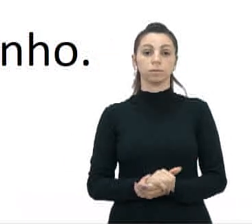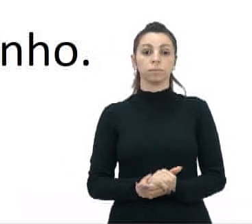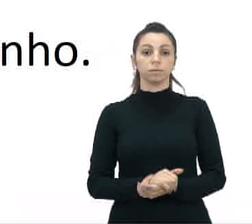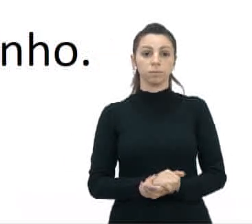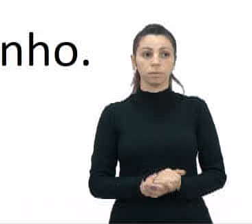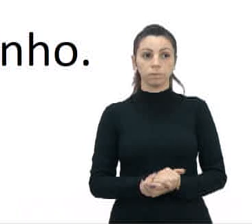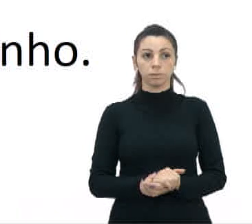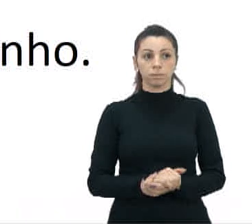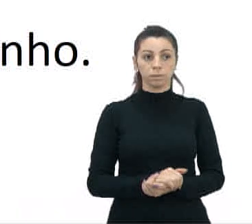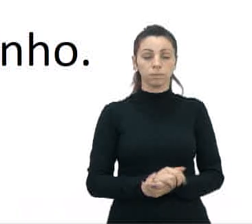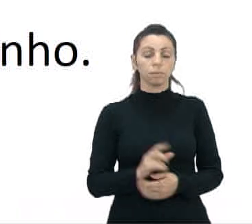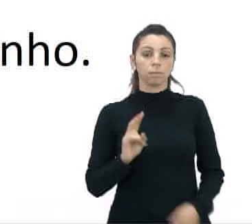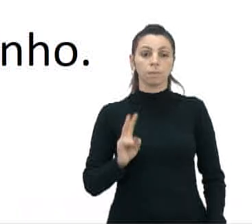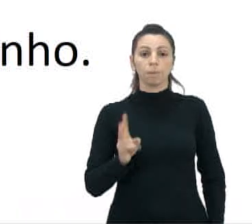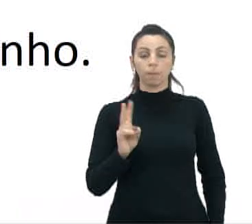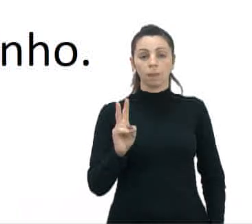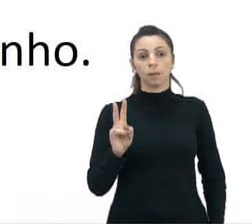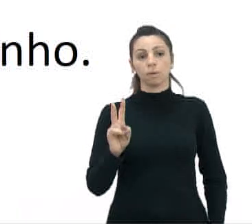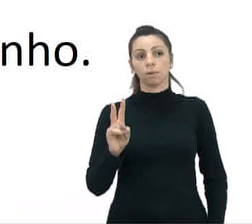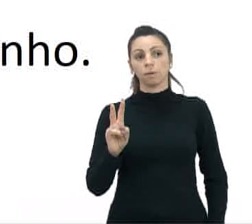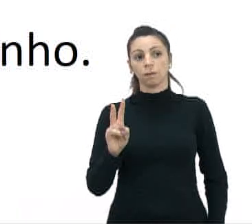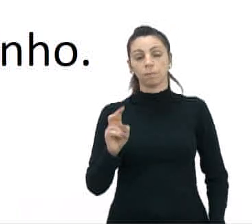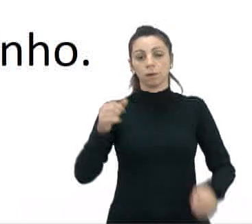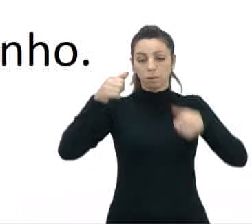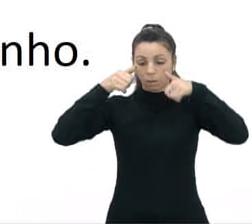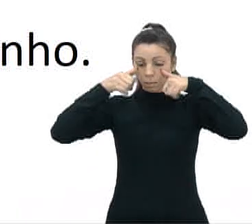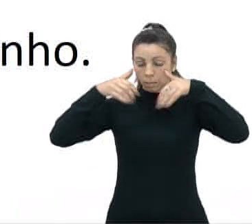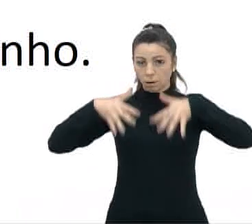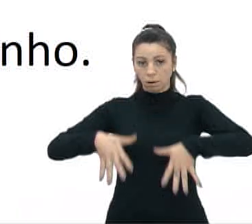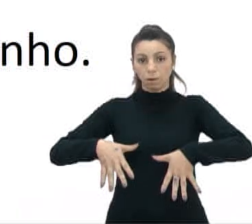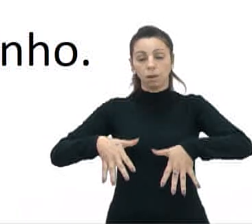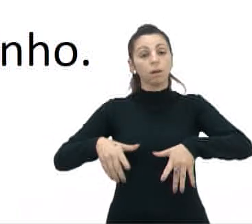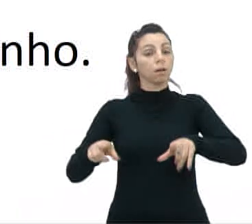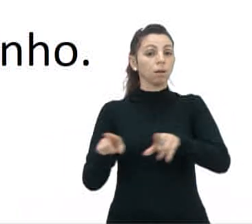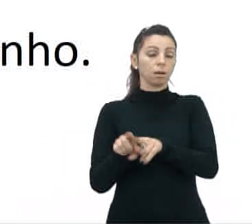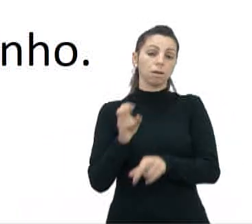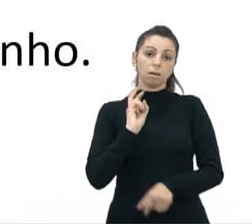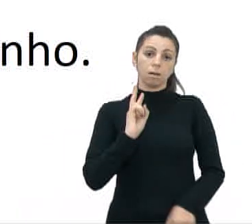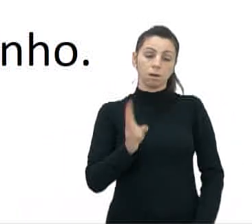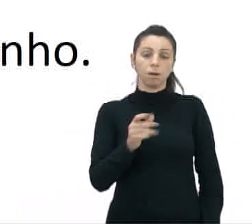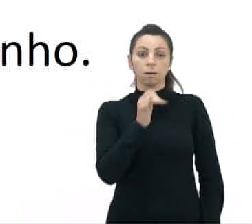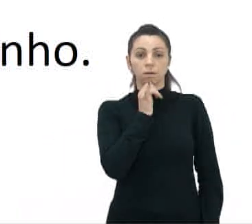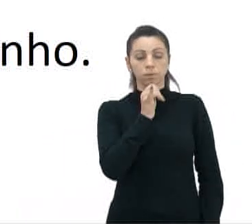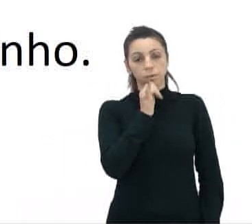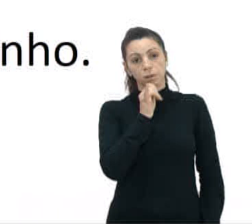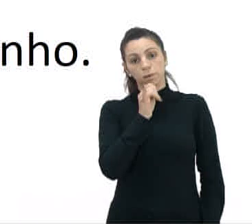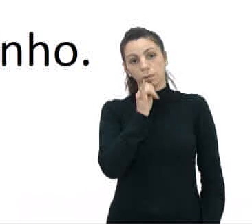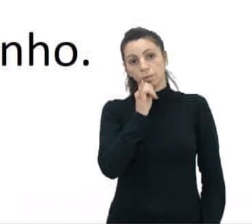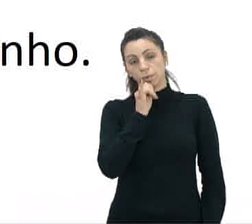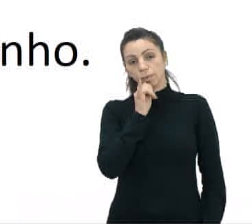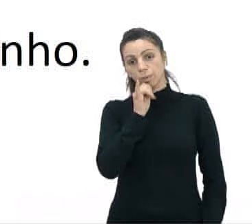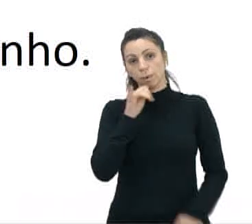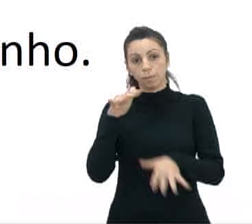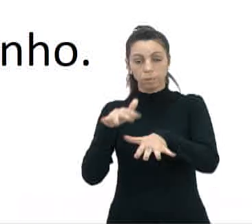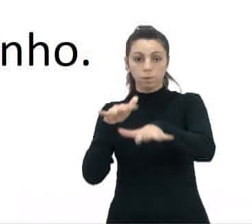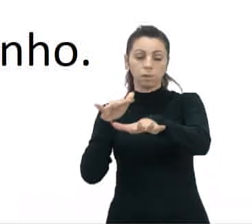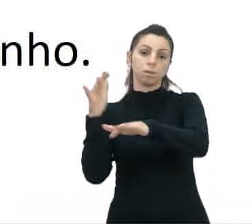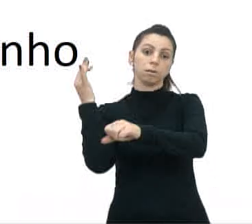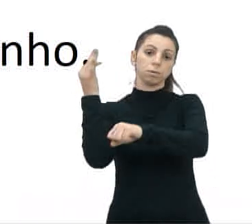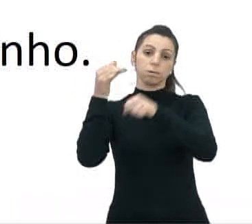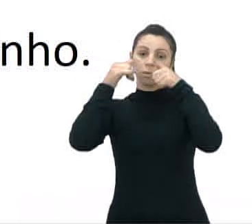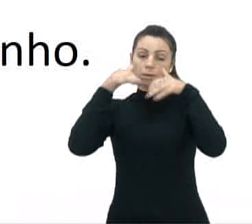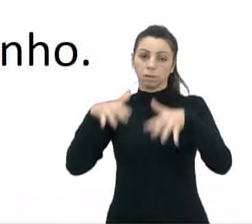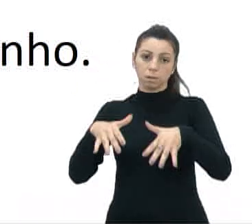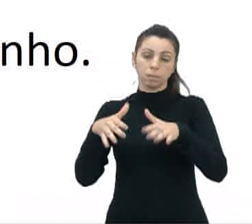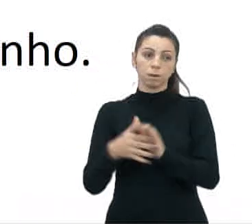sujeito. Então, sempre um quadro dramático, ainda é o trânsito no feriado, predicativo do sujeito. Letra B. No meio do